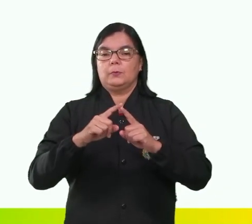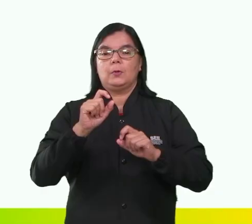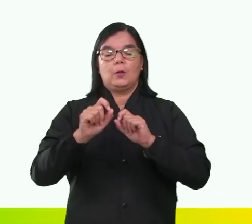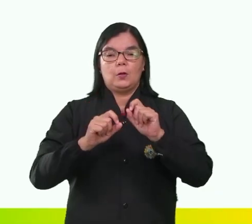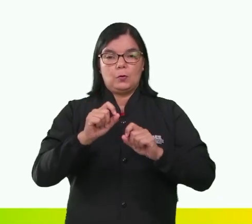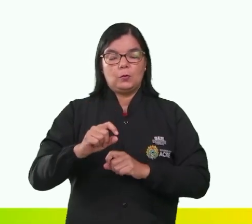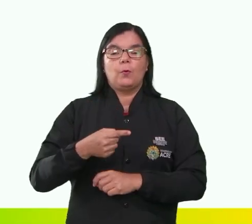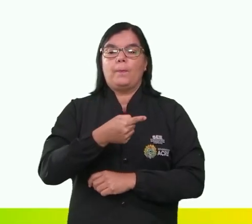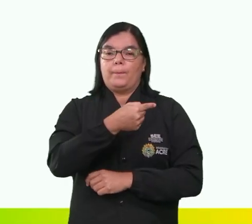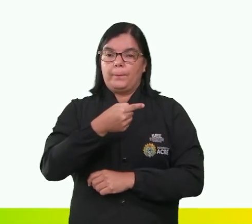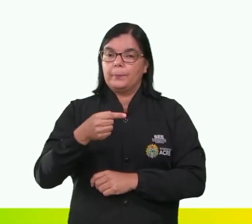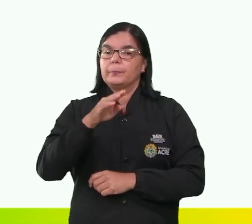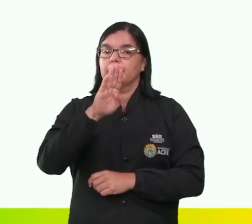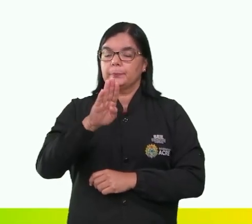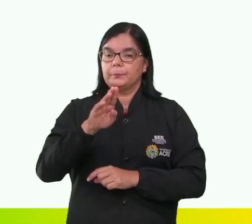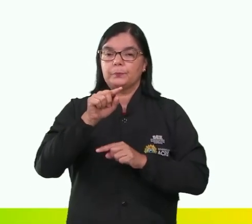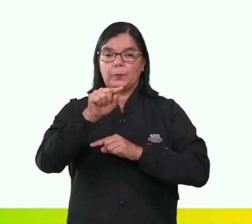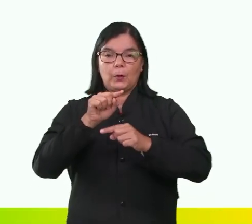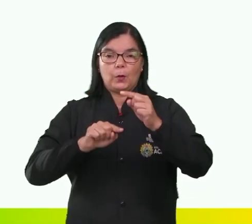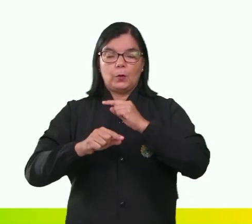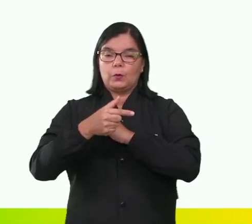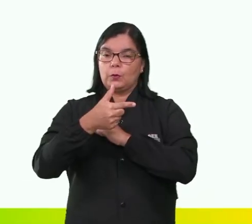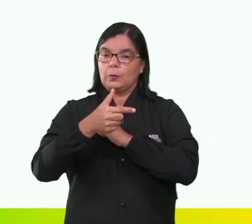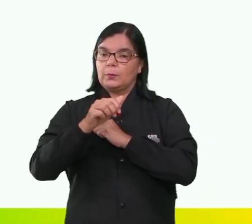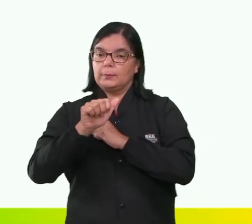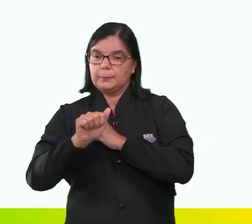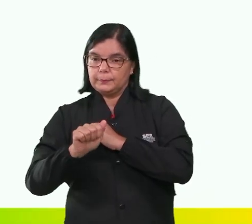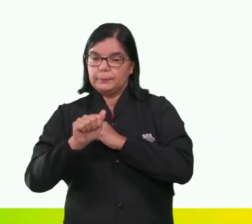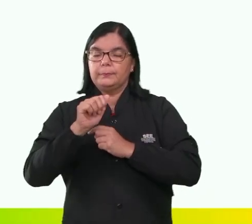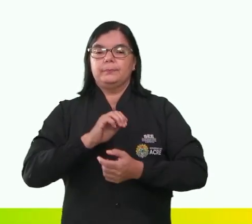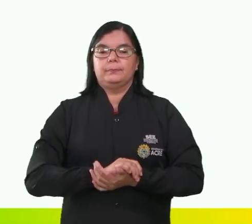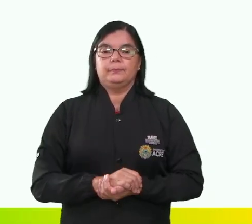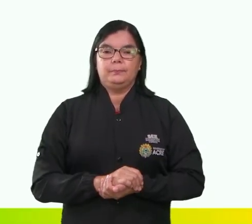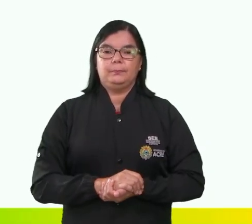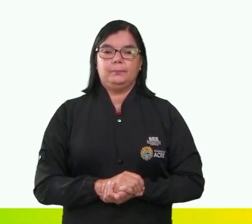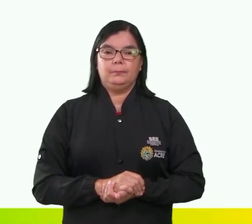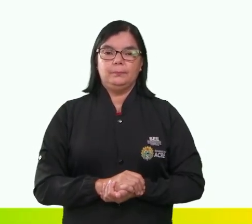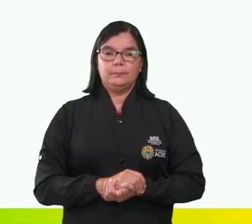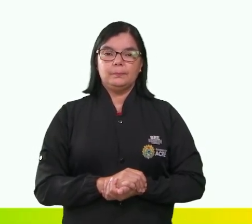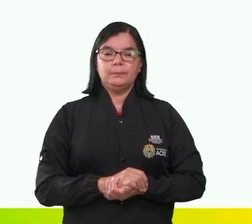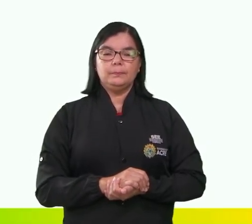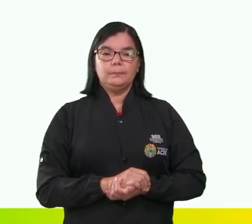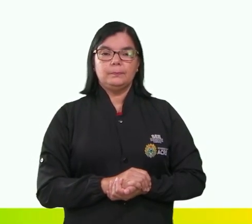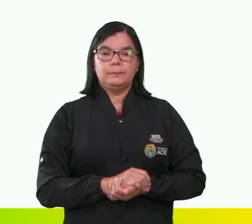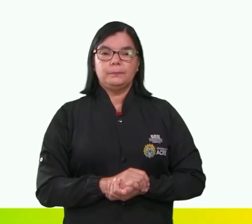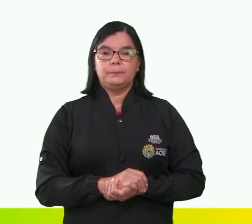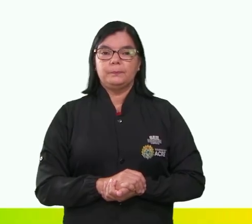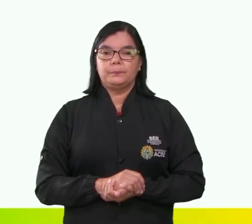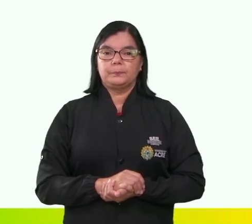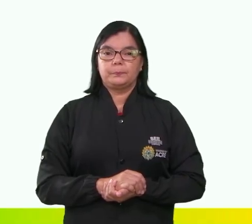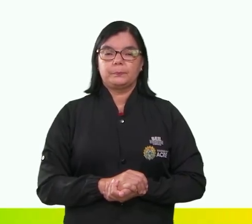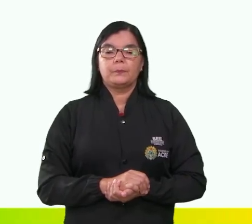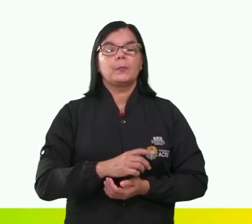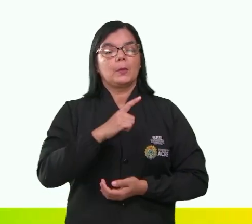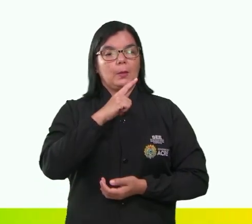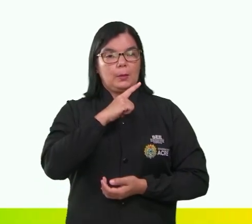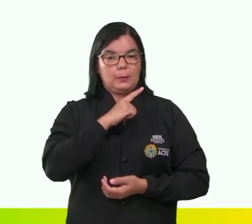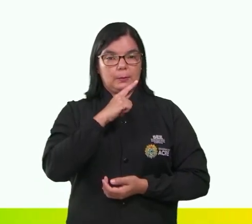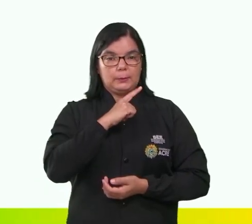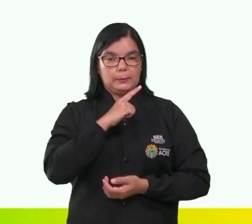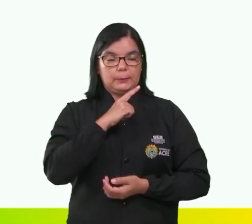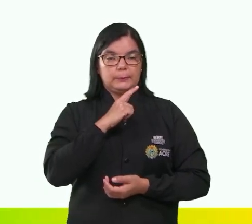o menos b sobre 2a, ok? Então, nós